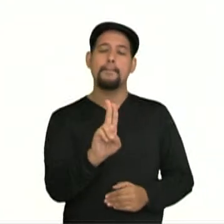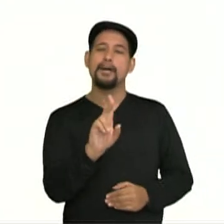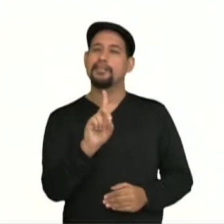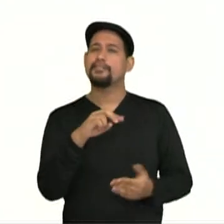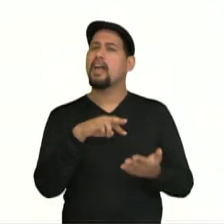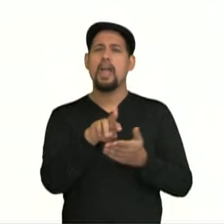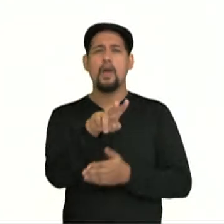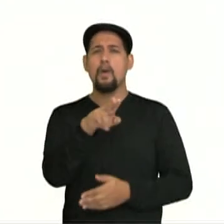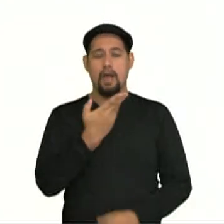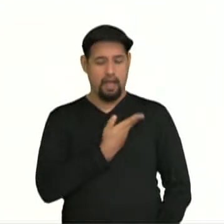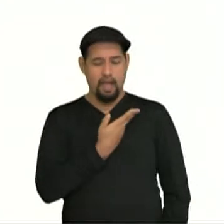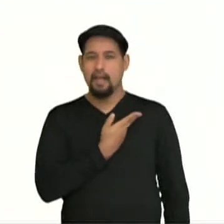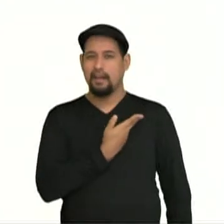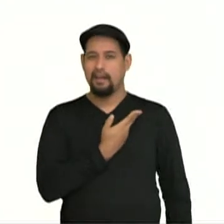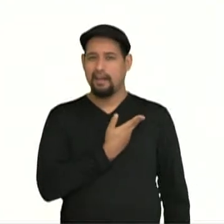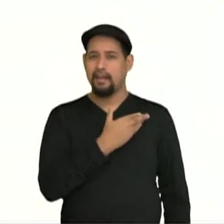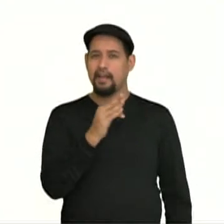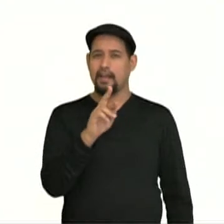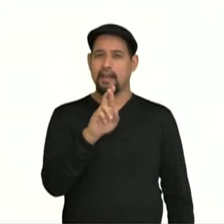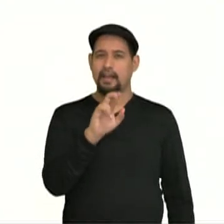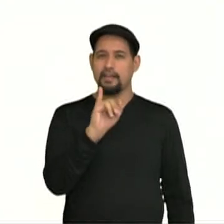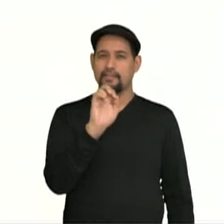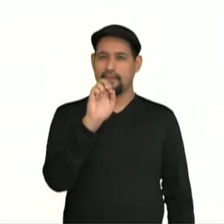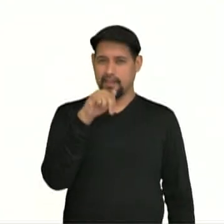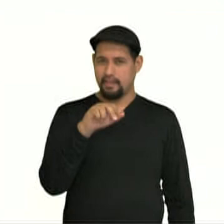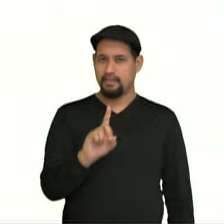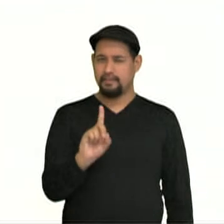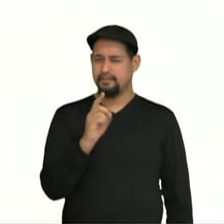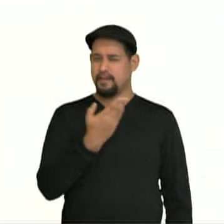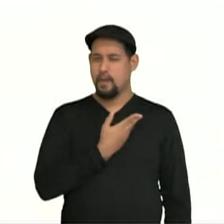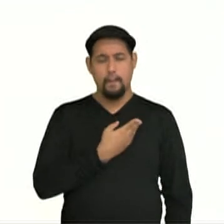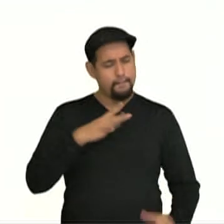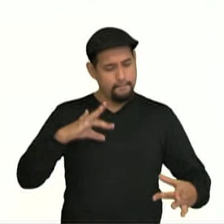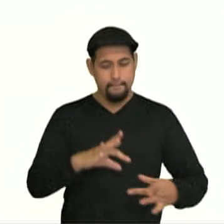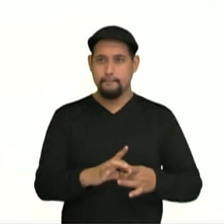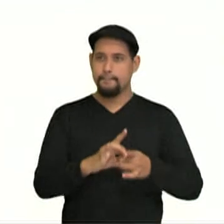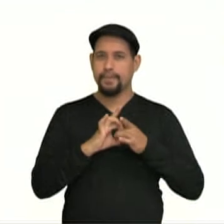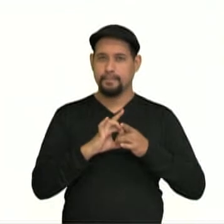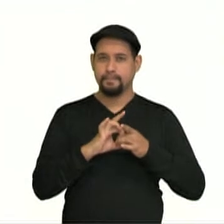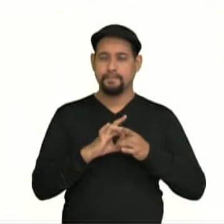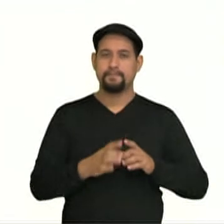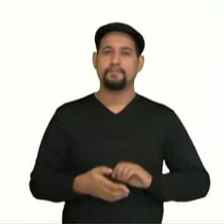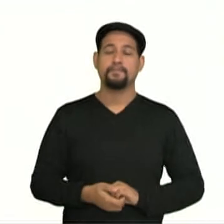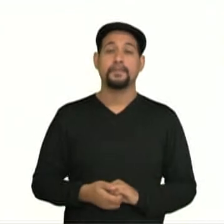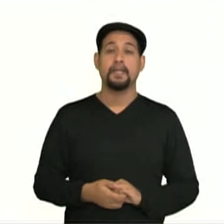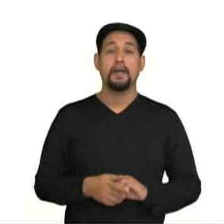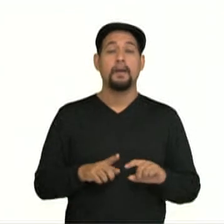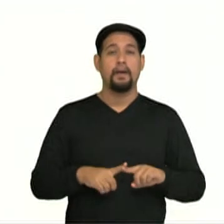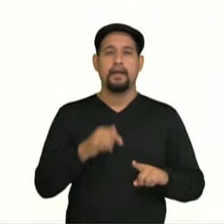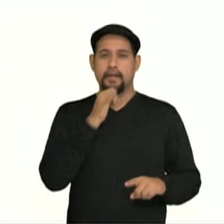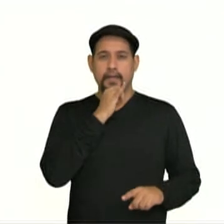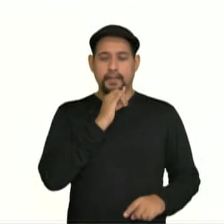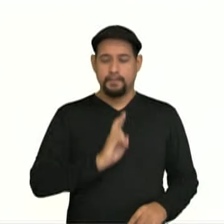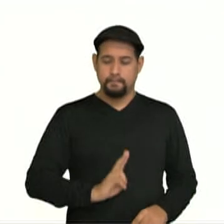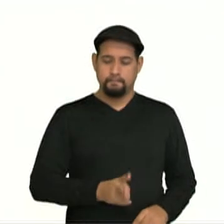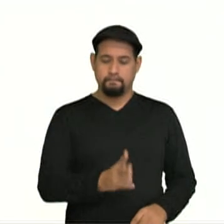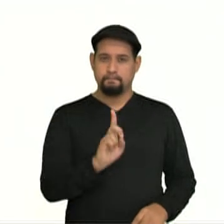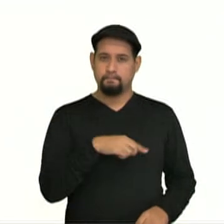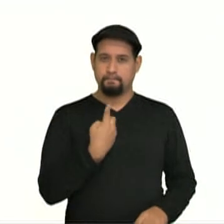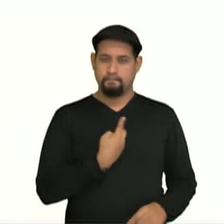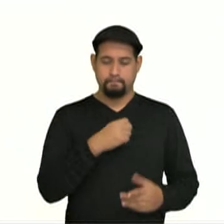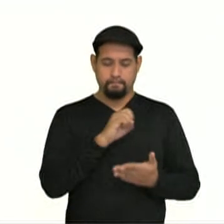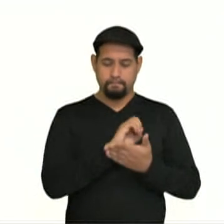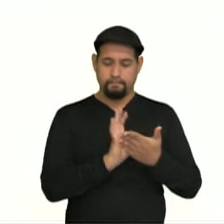para amigo, para companheiro, para parceiro mesmo, né? No nosso caso, continuando a nossa